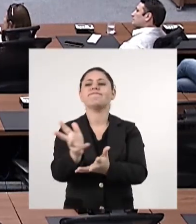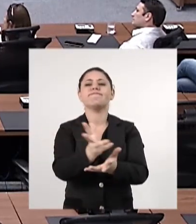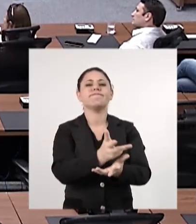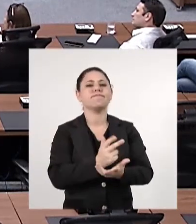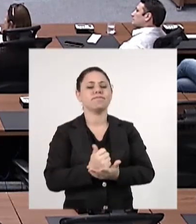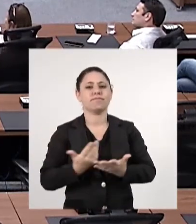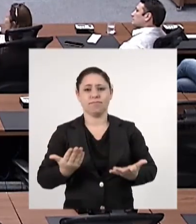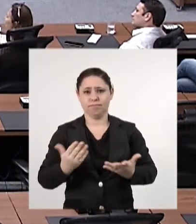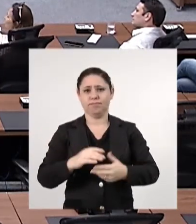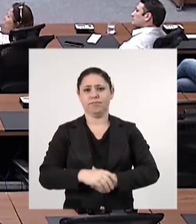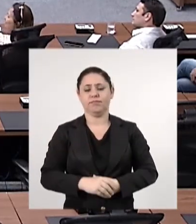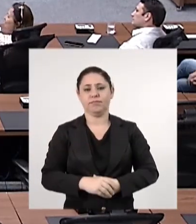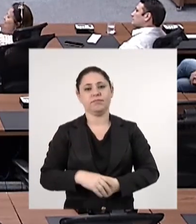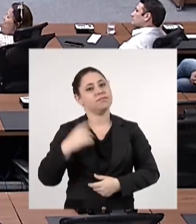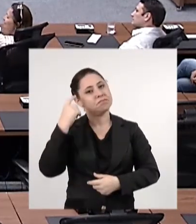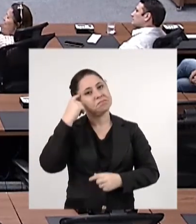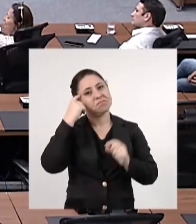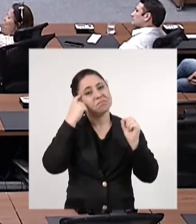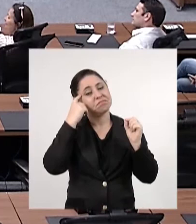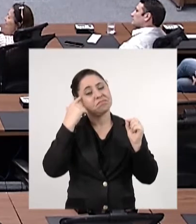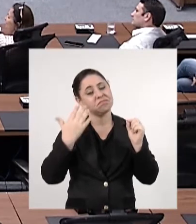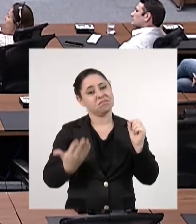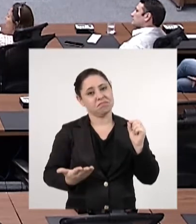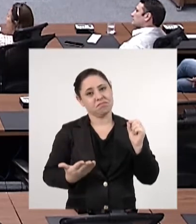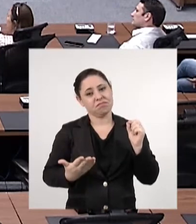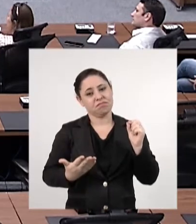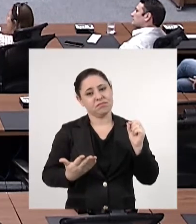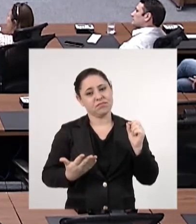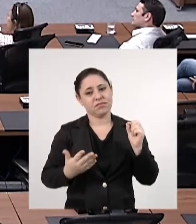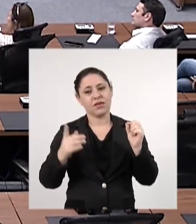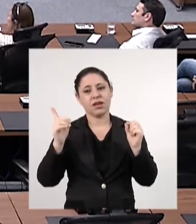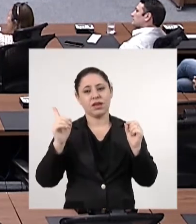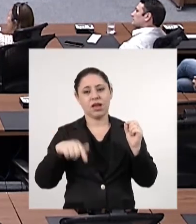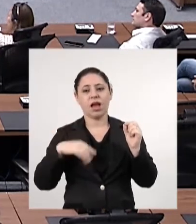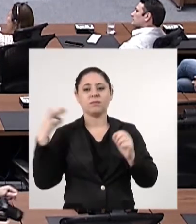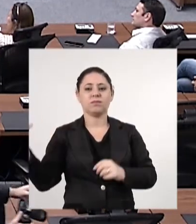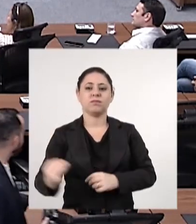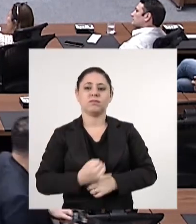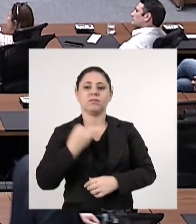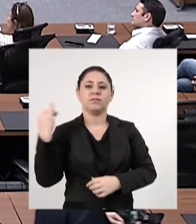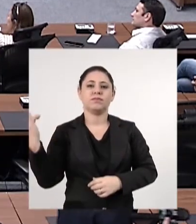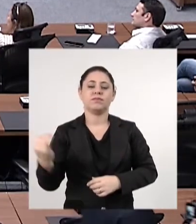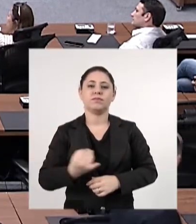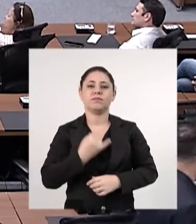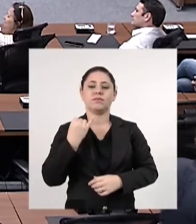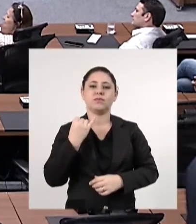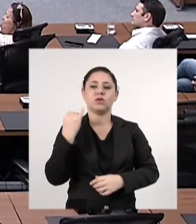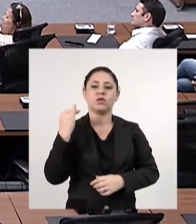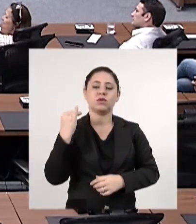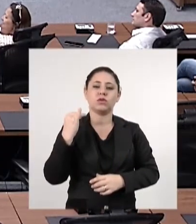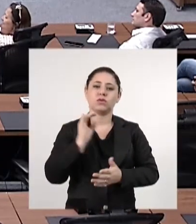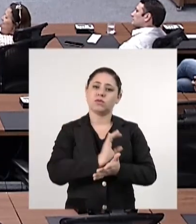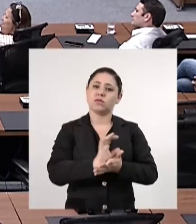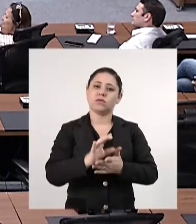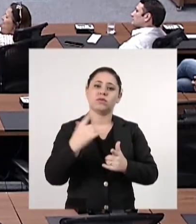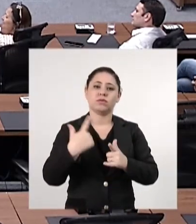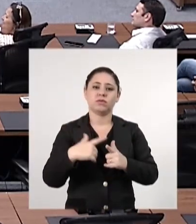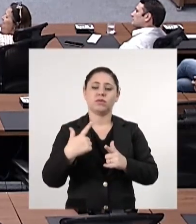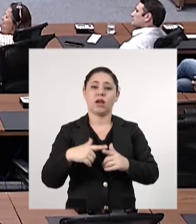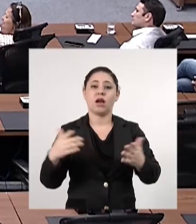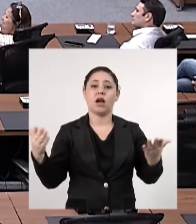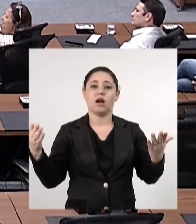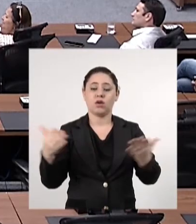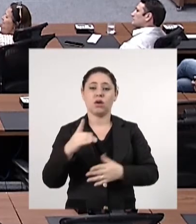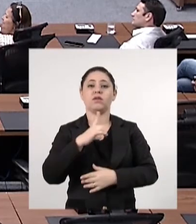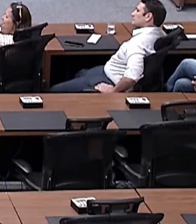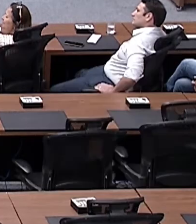captação ponderada? Eu acho que isso aqui é muito interessante da parte do financiamento, porque agora a gente